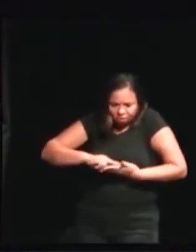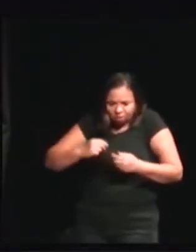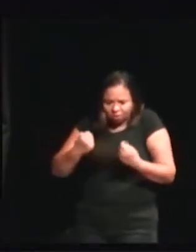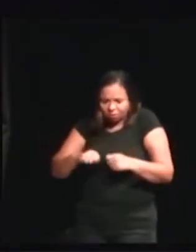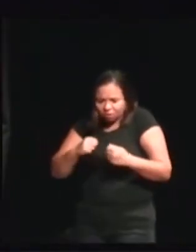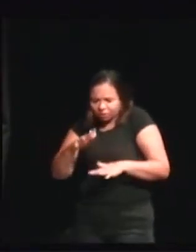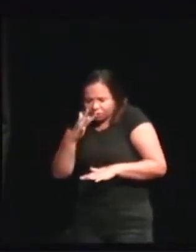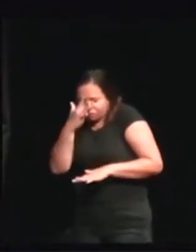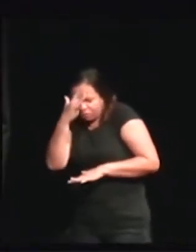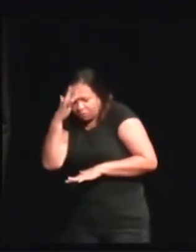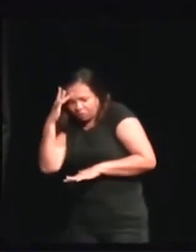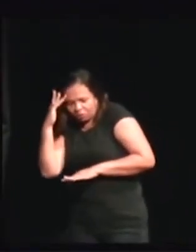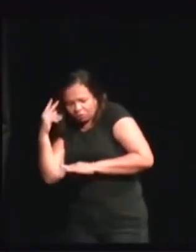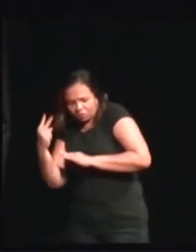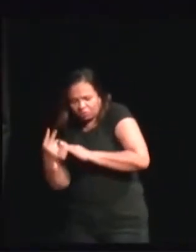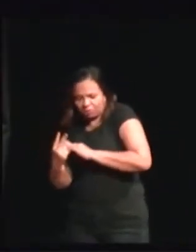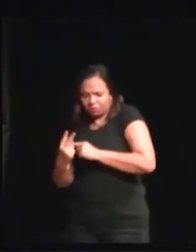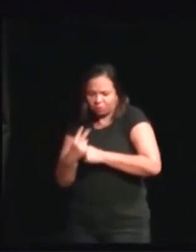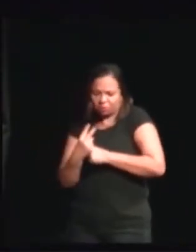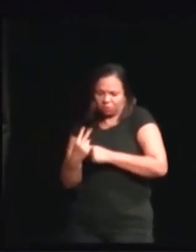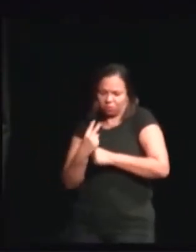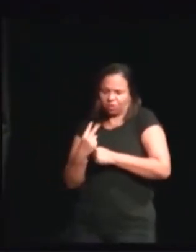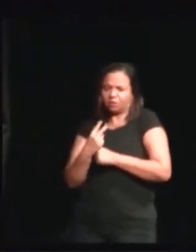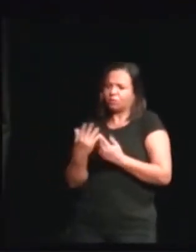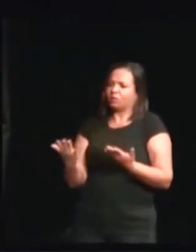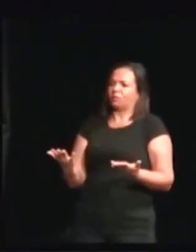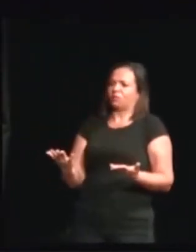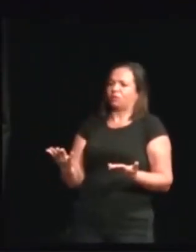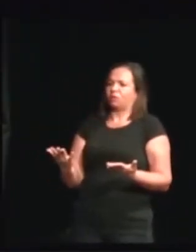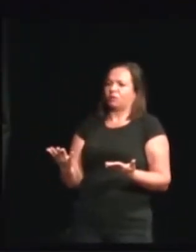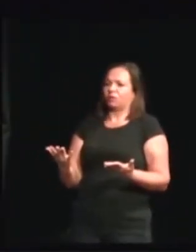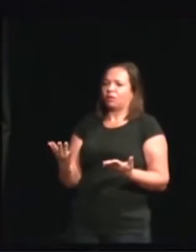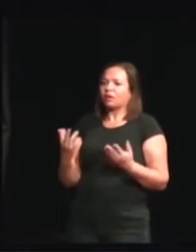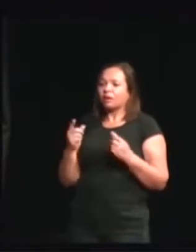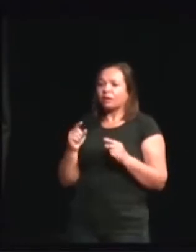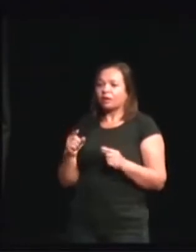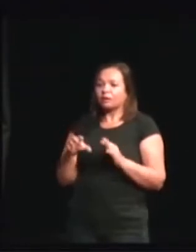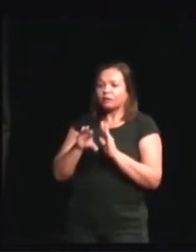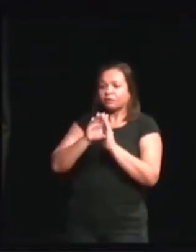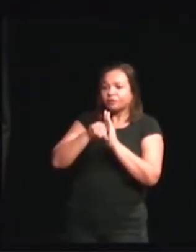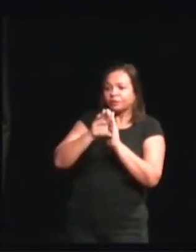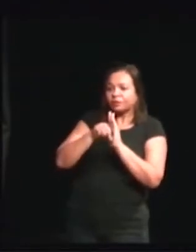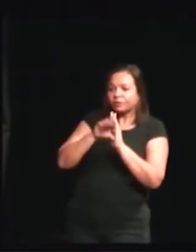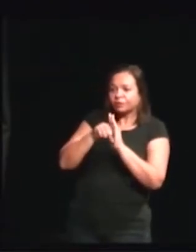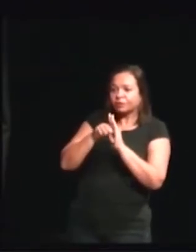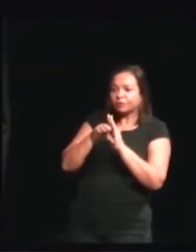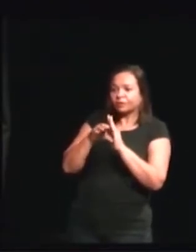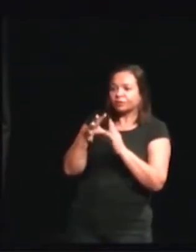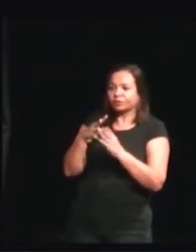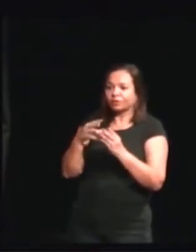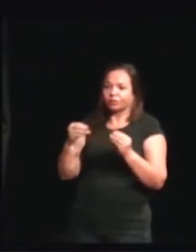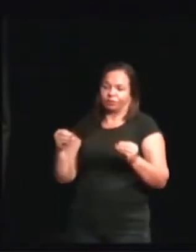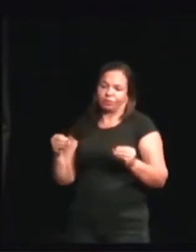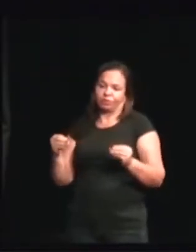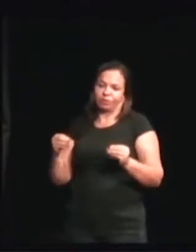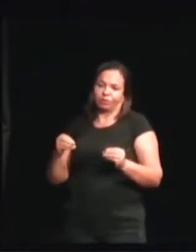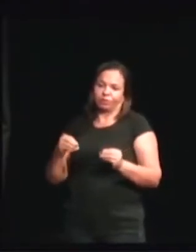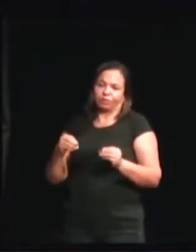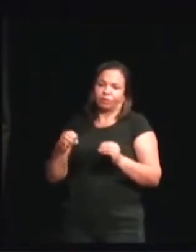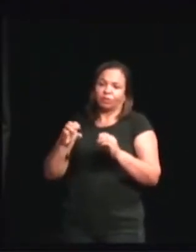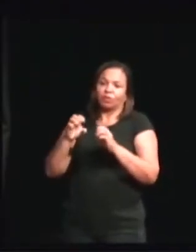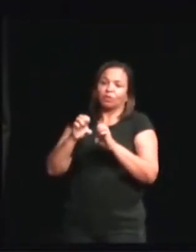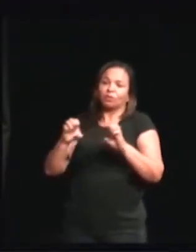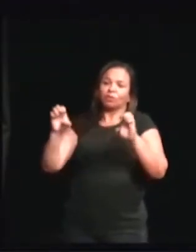estou plenamente saudável, eu volto à vida. É essa a concepção que a gente tem de cura. O Evangelho é uma proposta diferente.